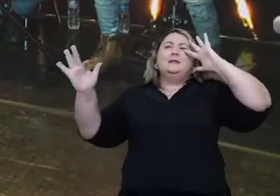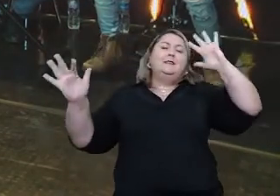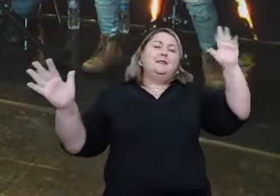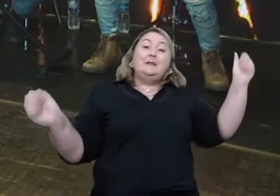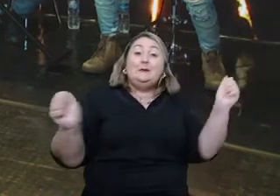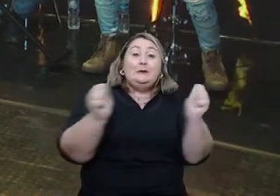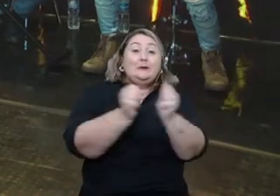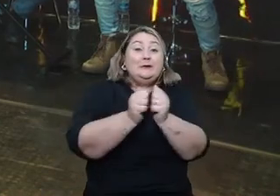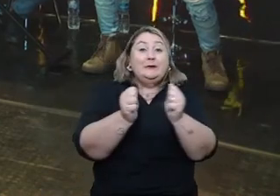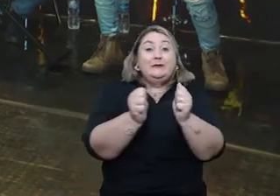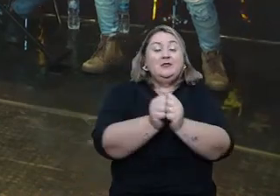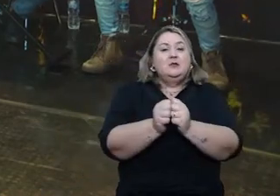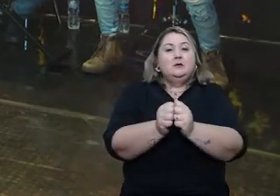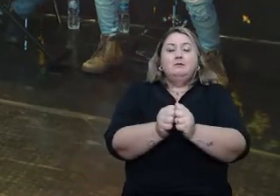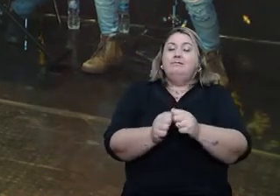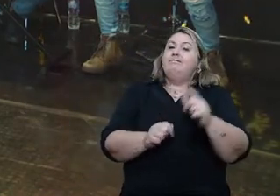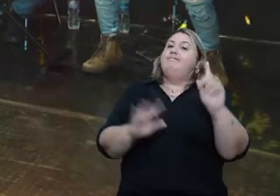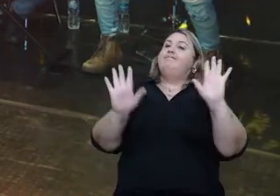que